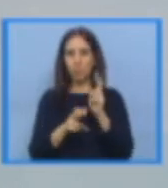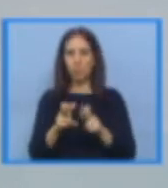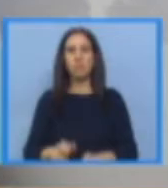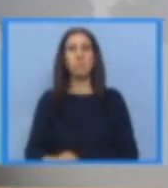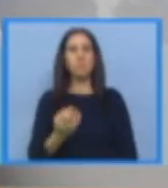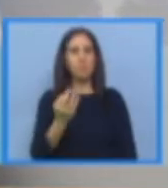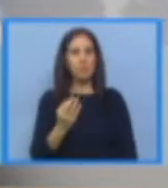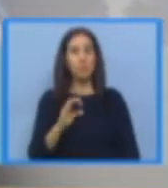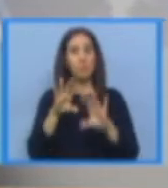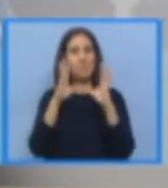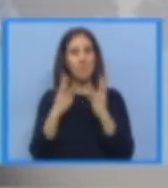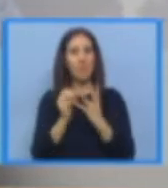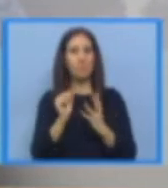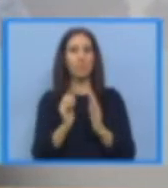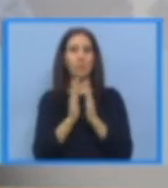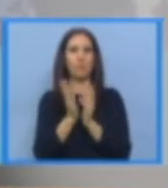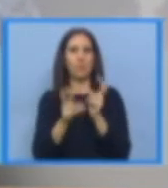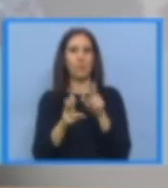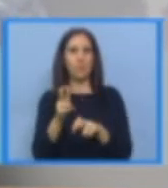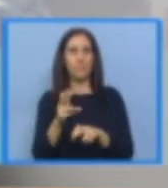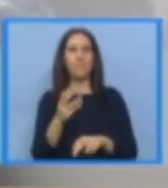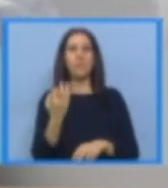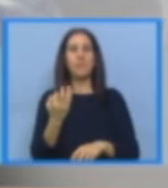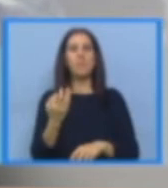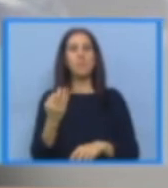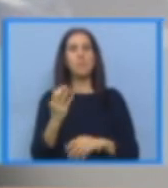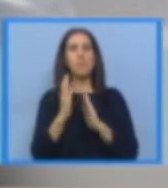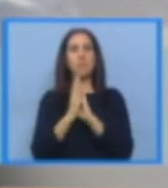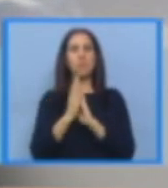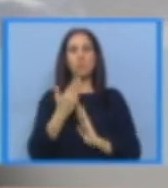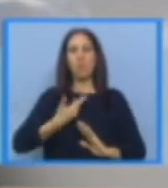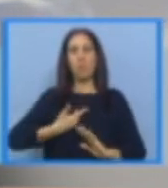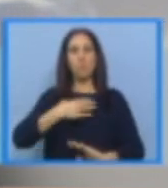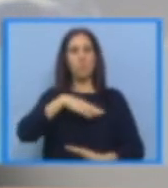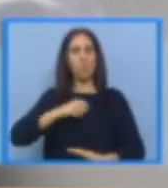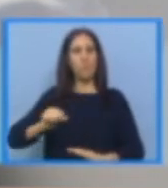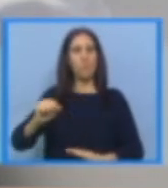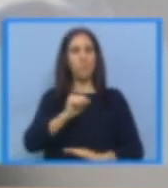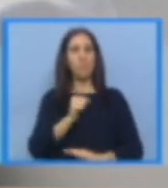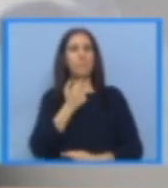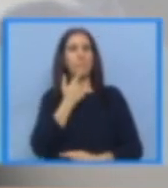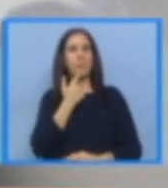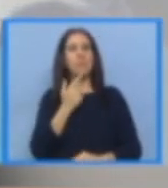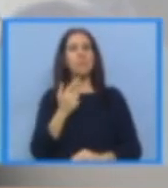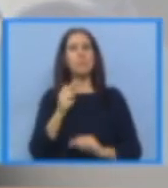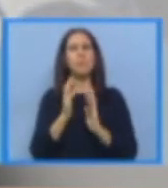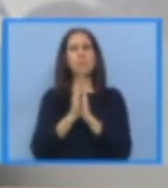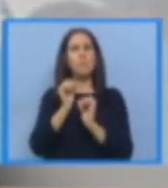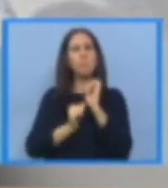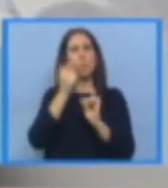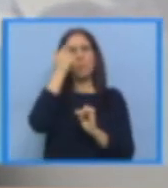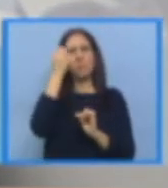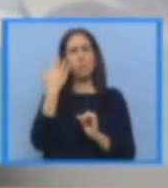fenómeno religioso. Depois, e para compreendermos a questão religiosa no nosso mundo, e não só a compreensão da religião, é também para